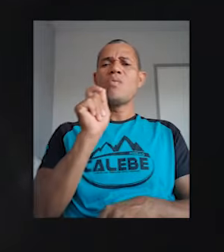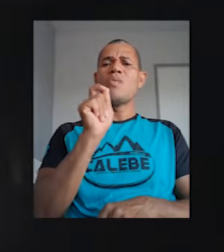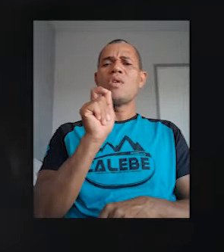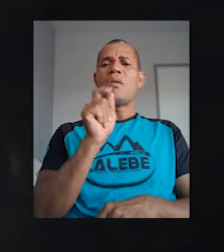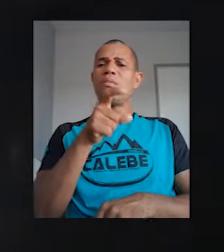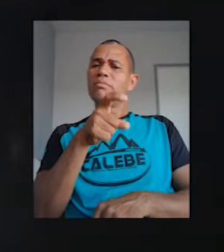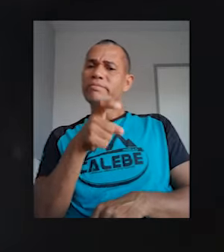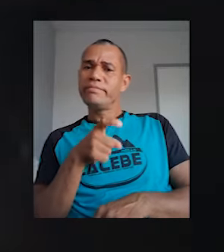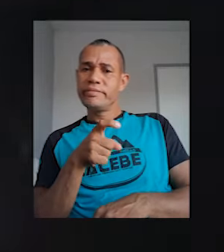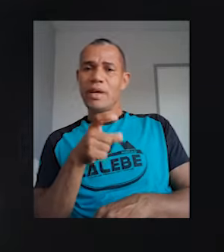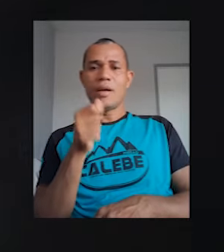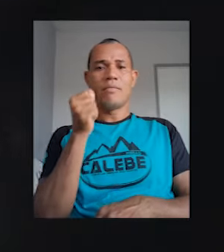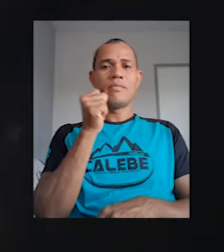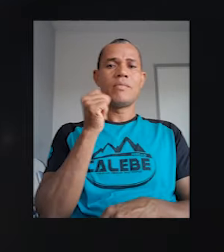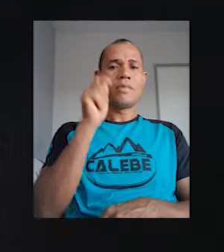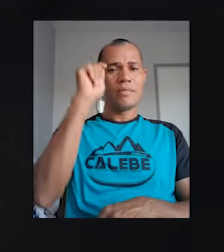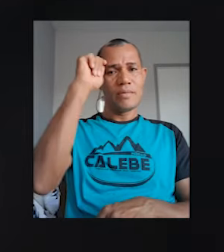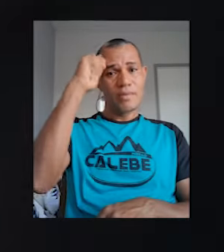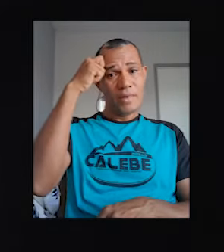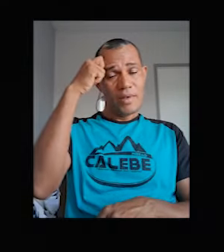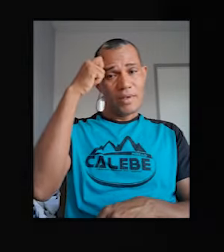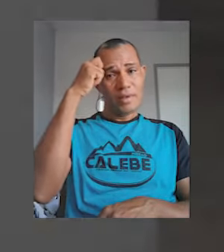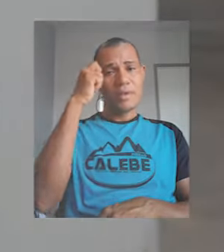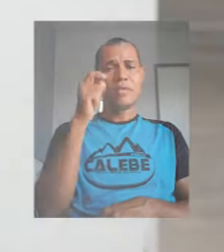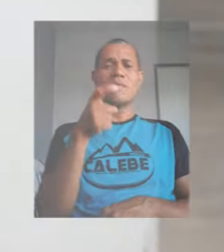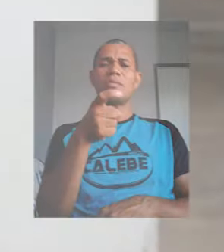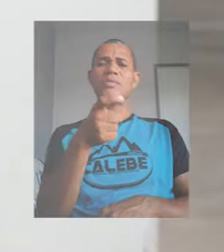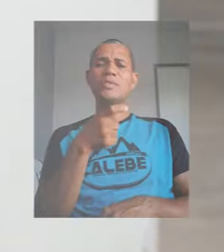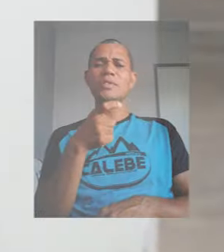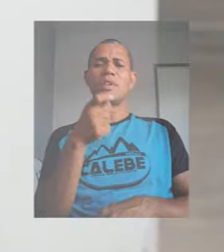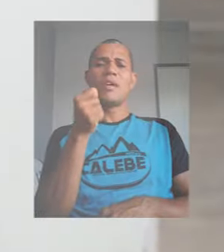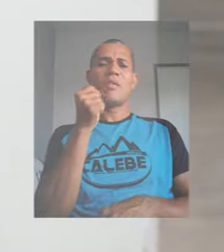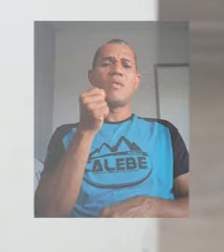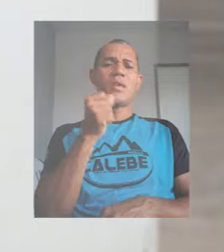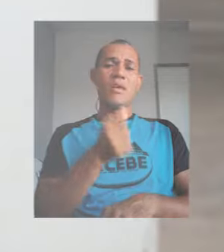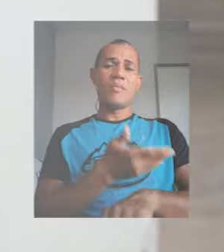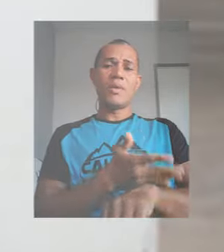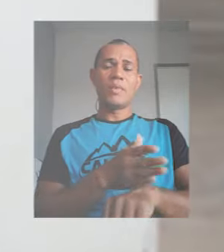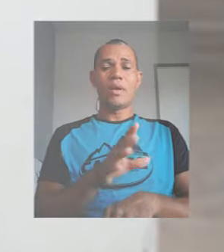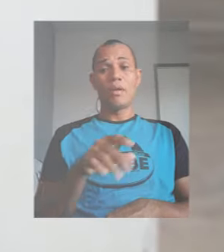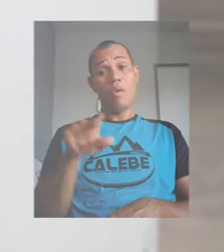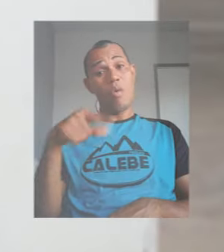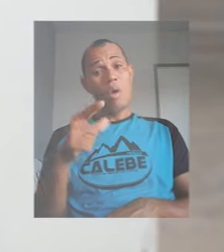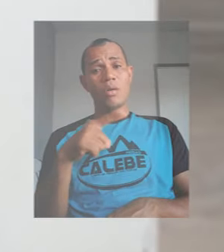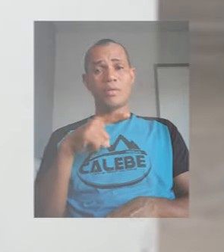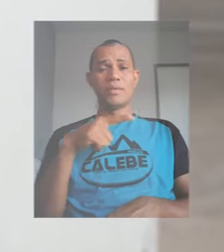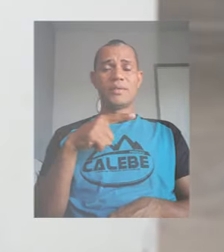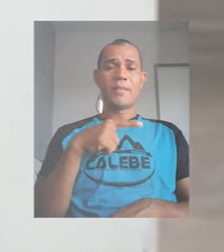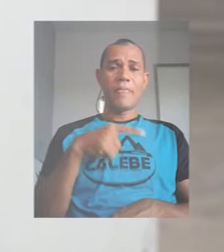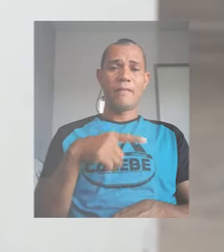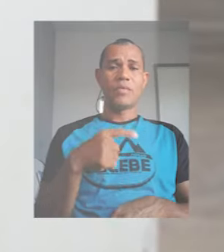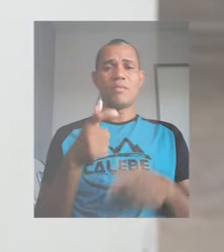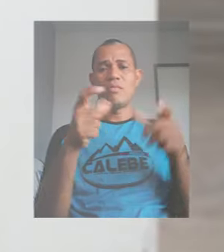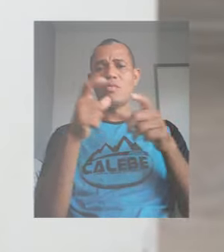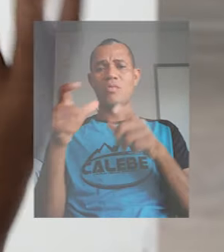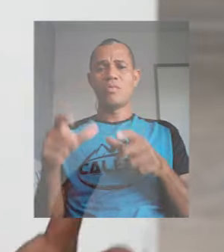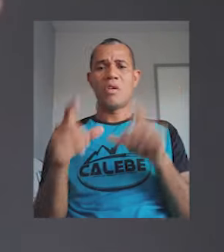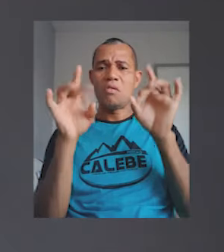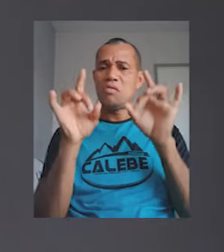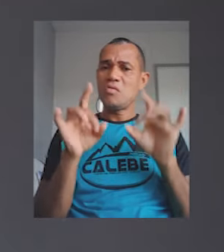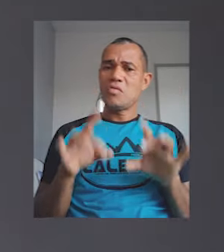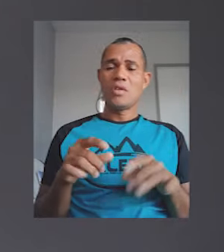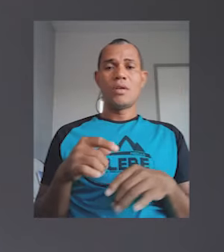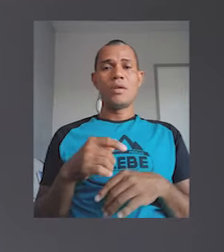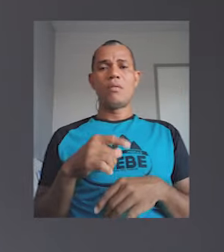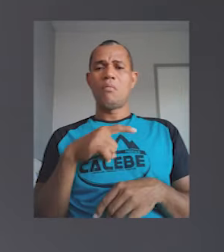o que é ser mulher negra e o que é ser mulher branca? Aqueles que têm lugares de privilégio, que não sofre necessariamente